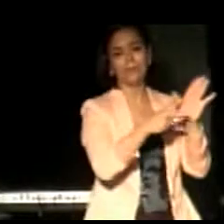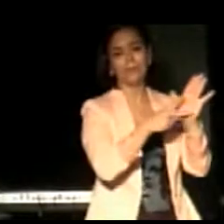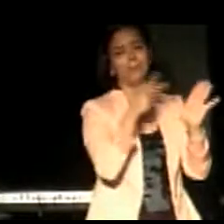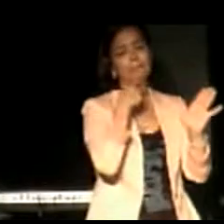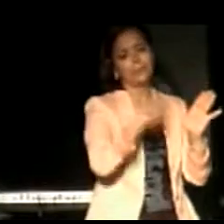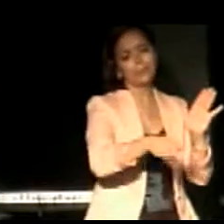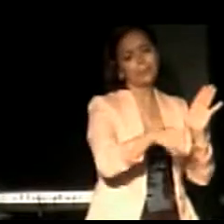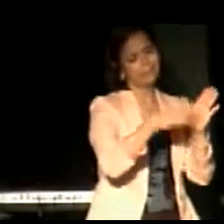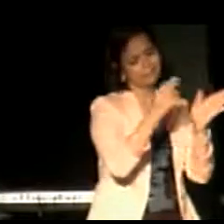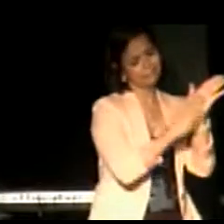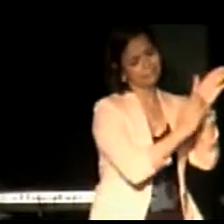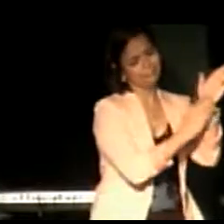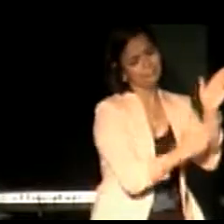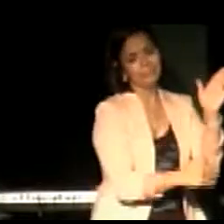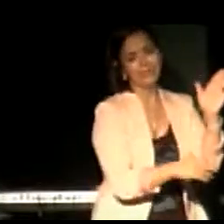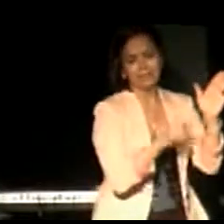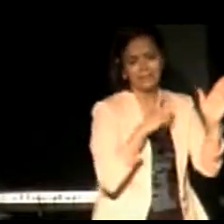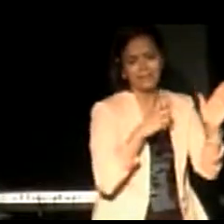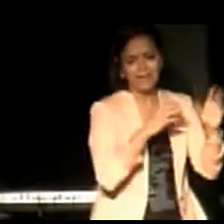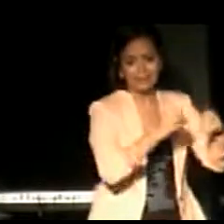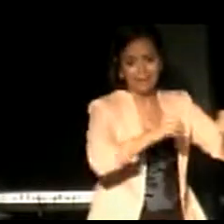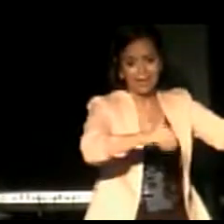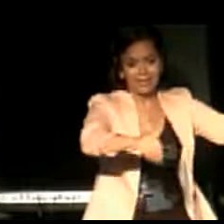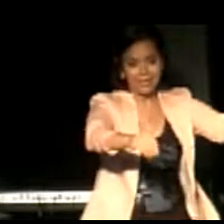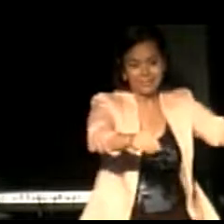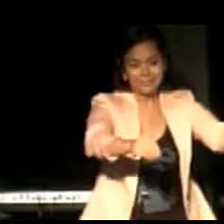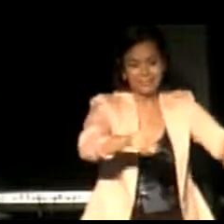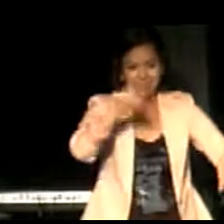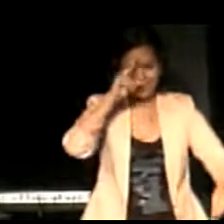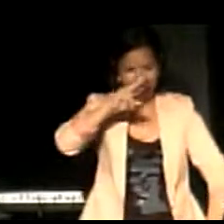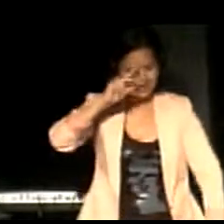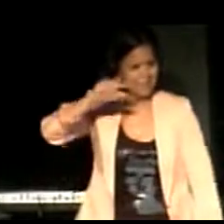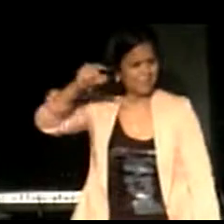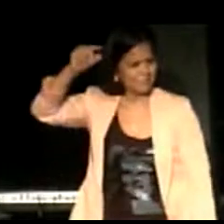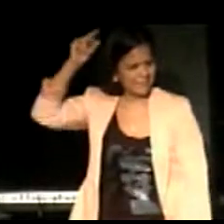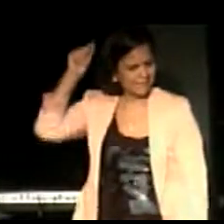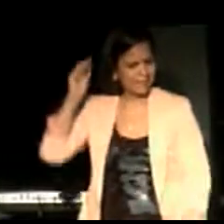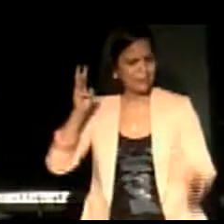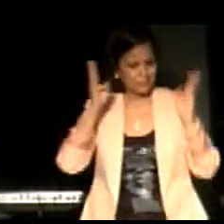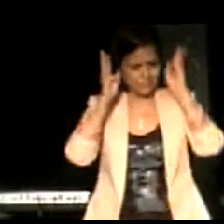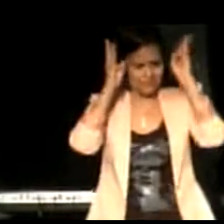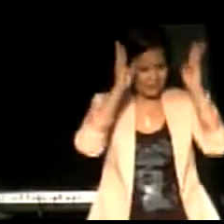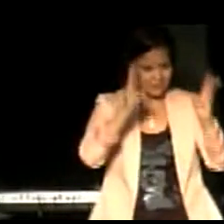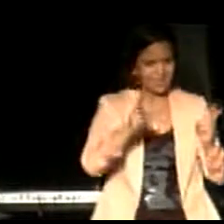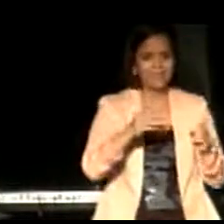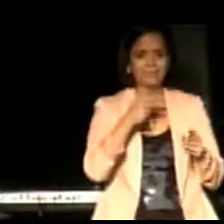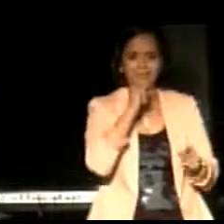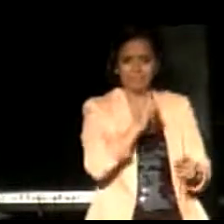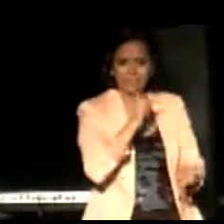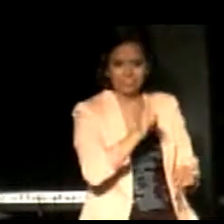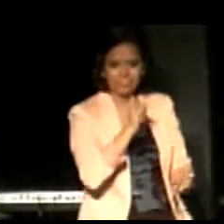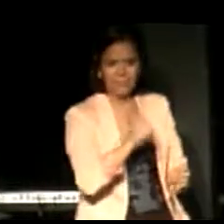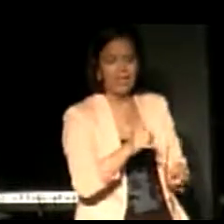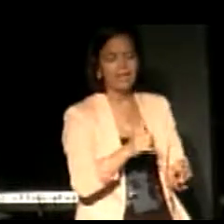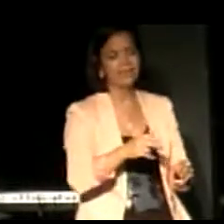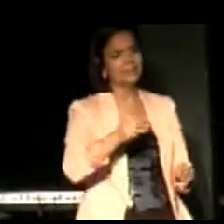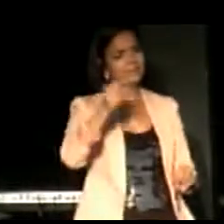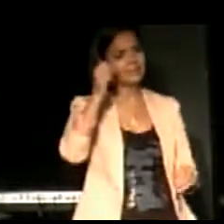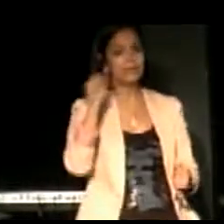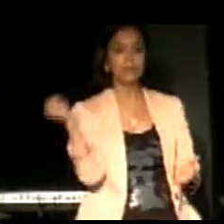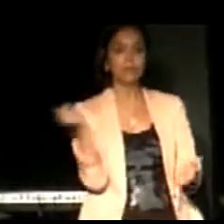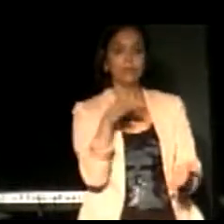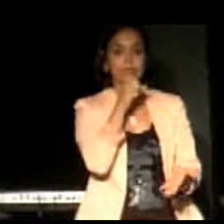promessas em relação à terra. E lembre-se de que na época em que Jesus pronunciou o Sermão do